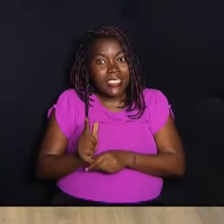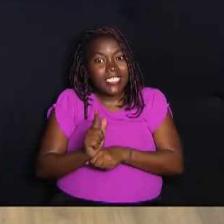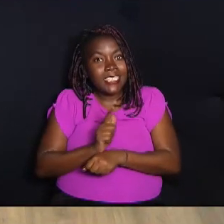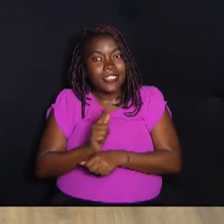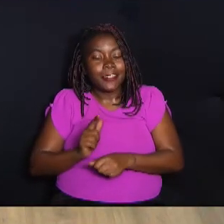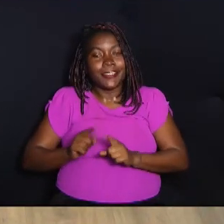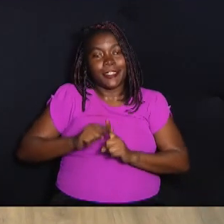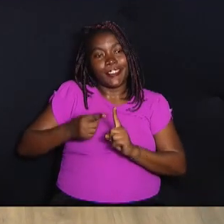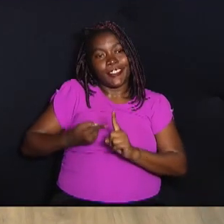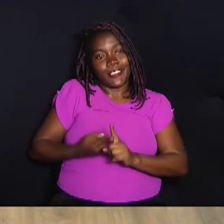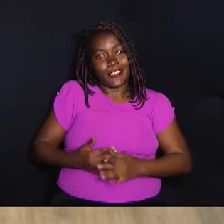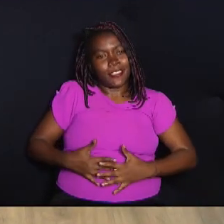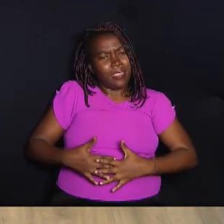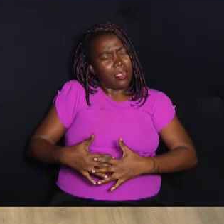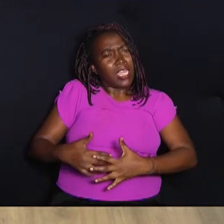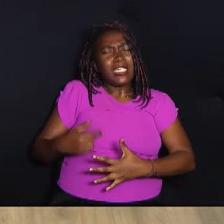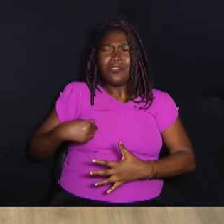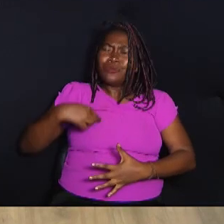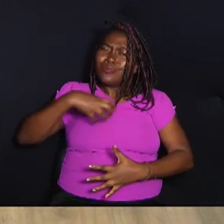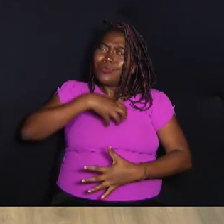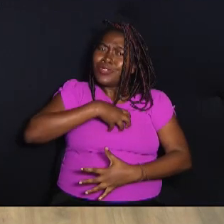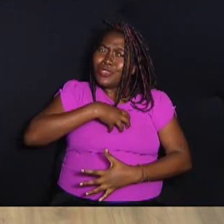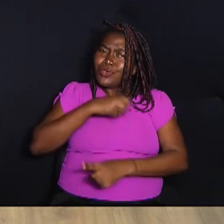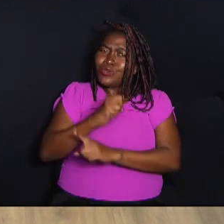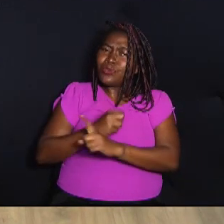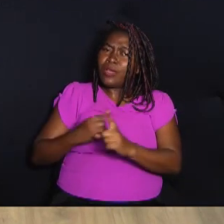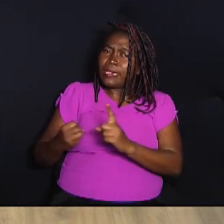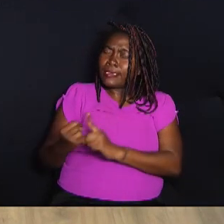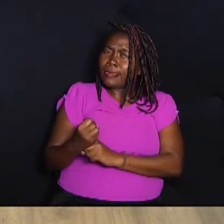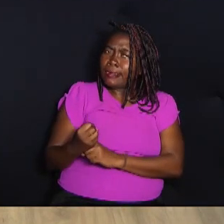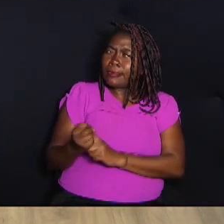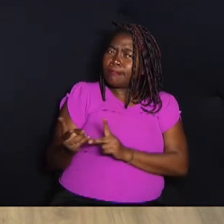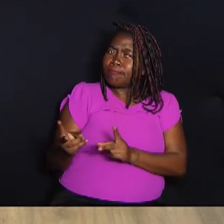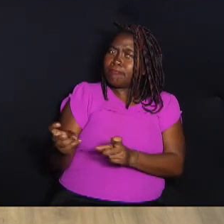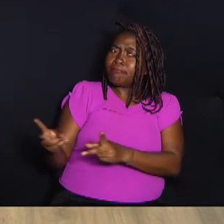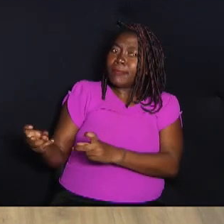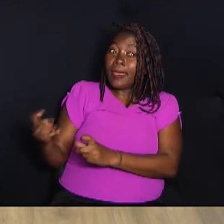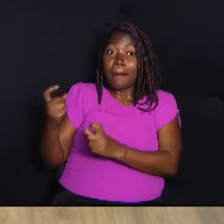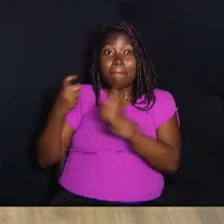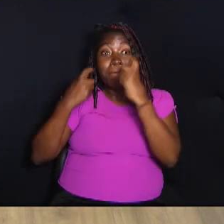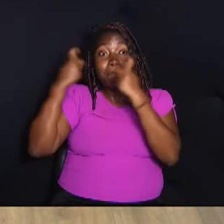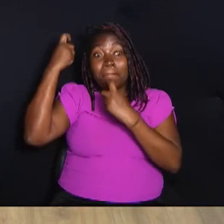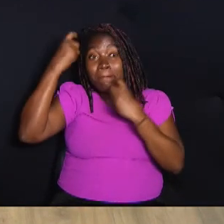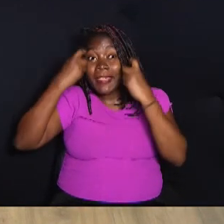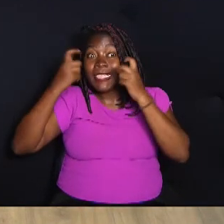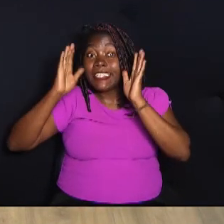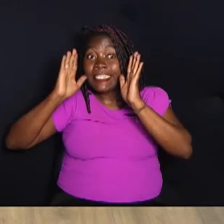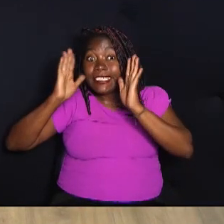E eu sinto, de acordo com a sociedade, que geralmente esta preocupação vem quando a pessoa já tem algum